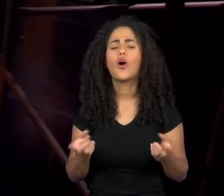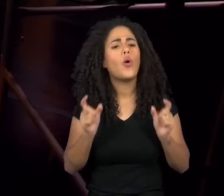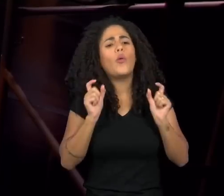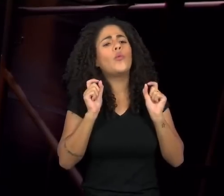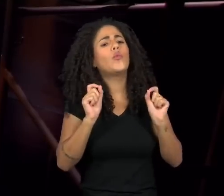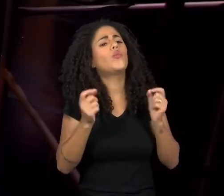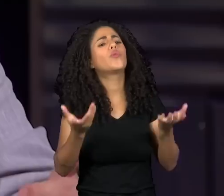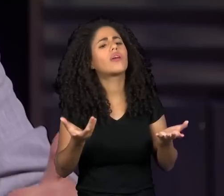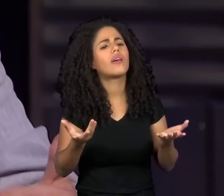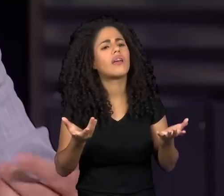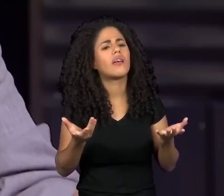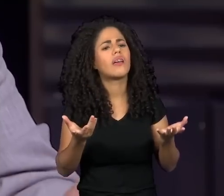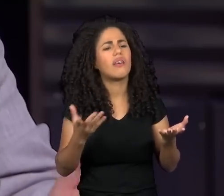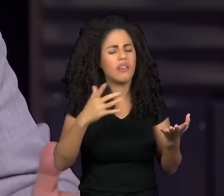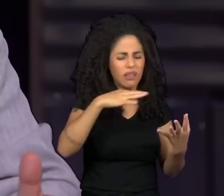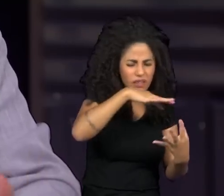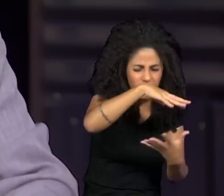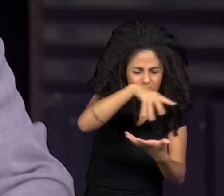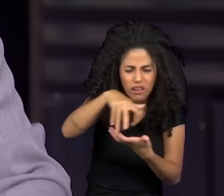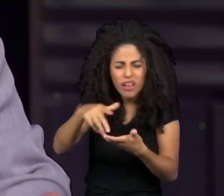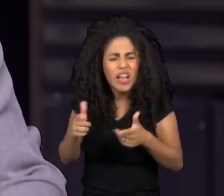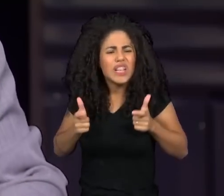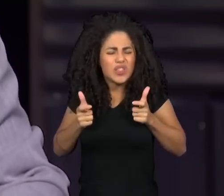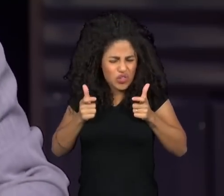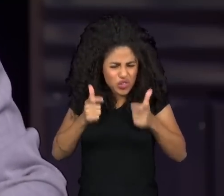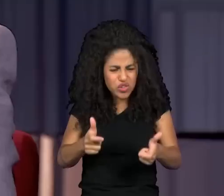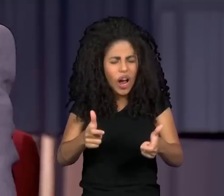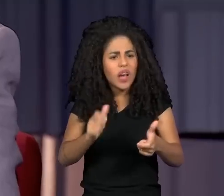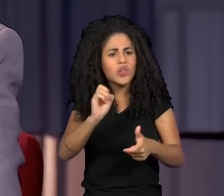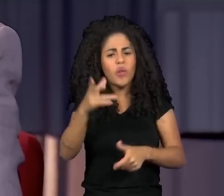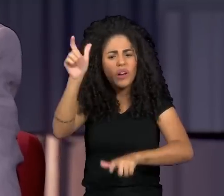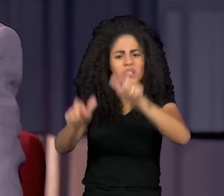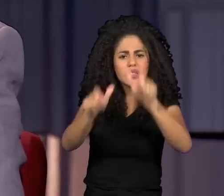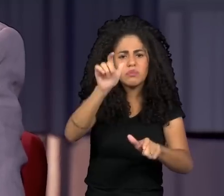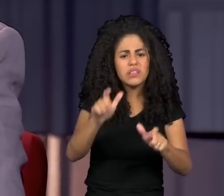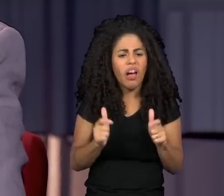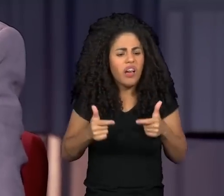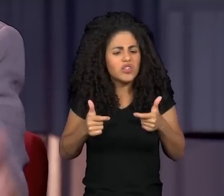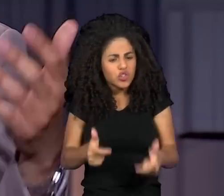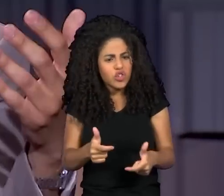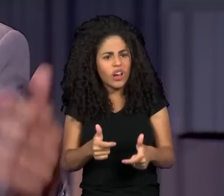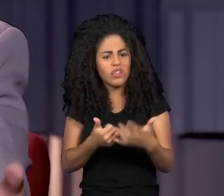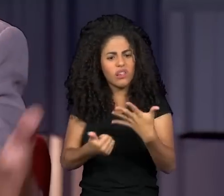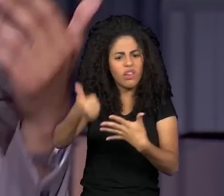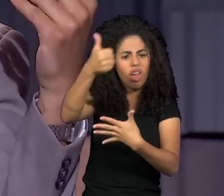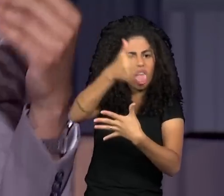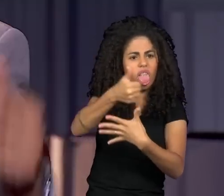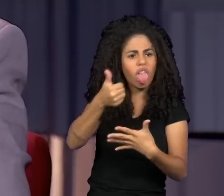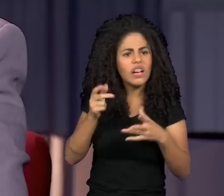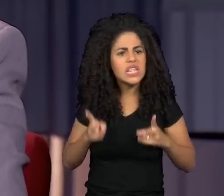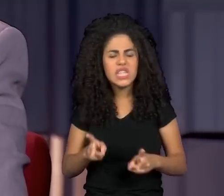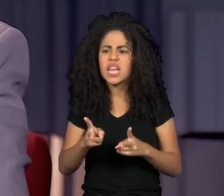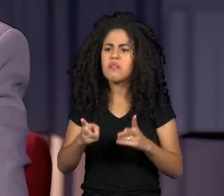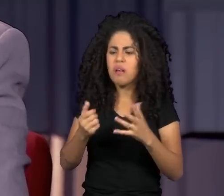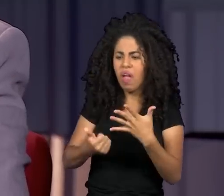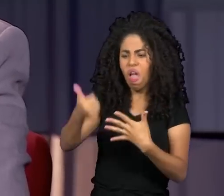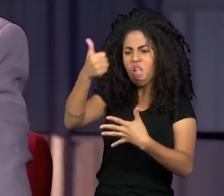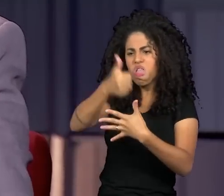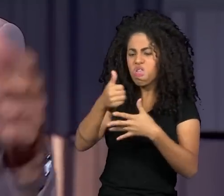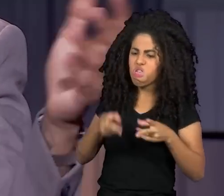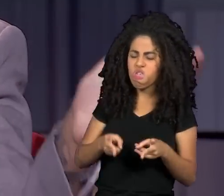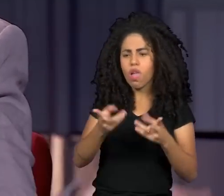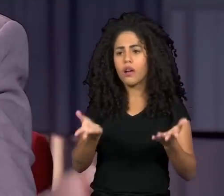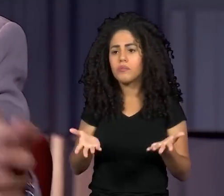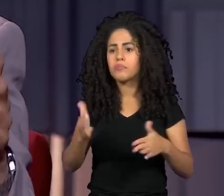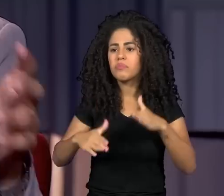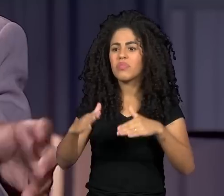É o mundo que tá chato ou são os comediantes que estão, alguns? É chorar por causa de um privilégio, o maluco o tempo todo privilegiado pra caralho. Às